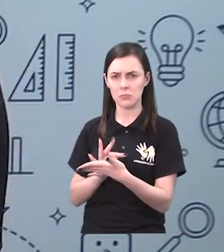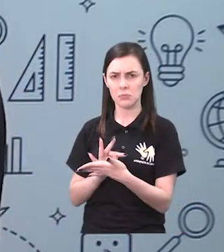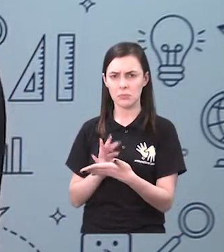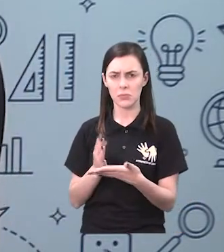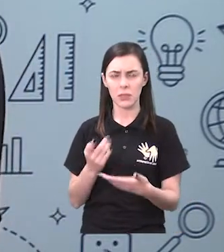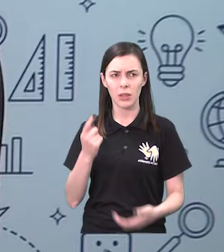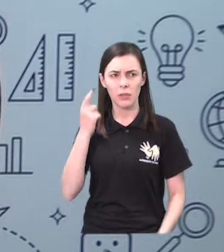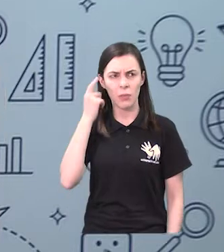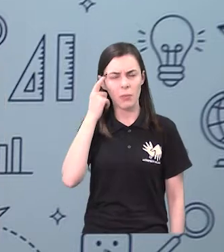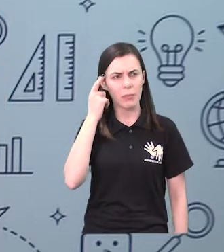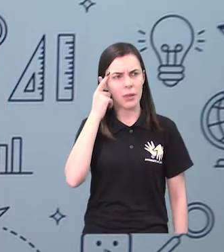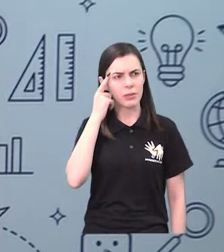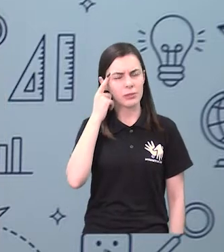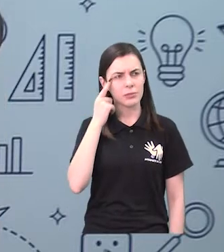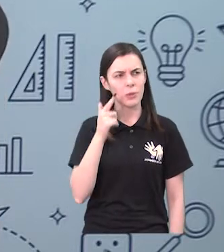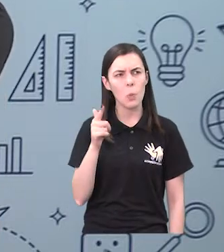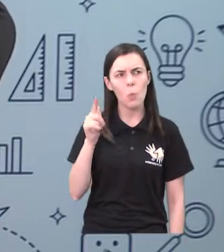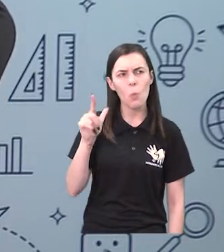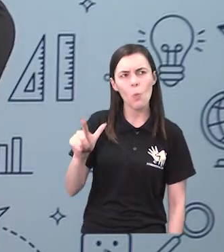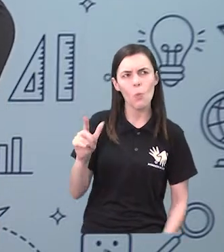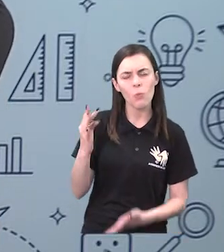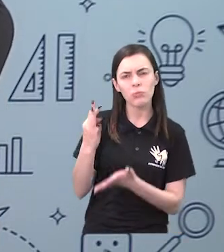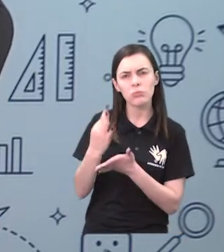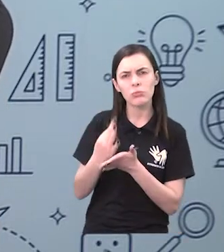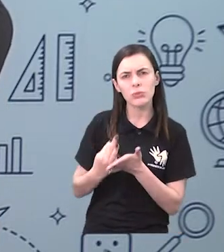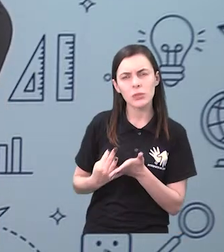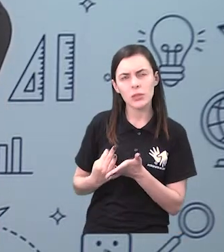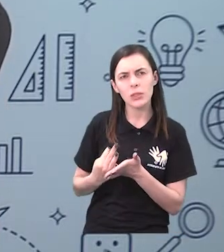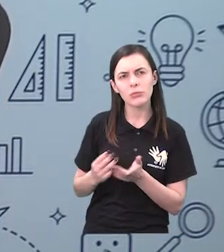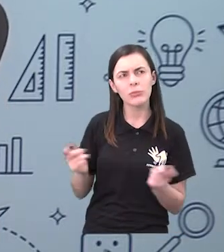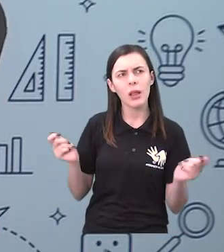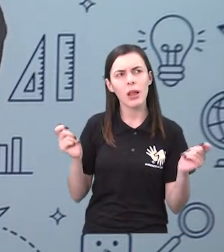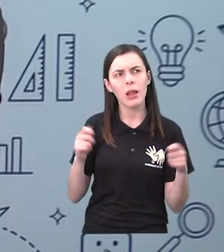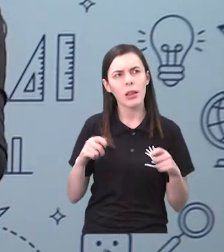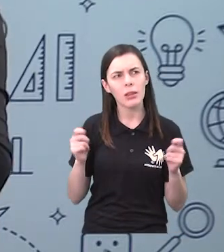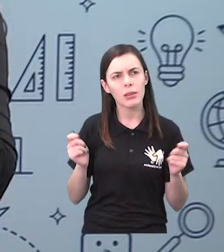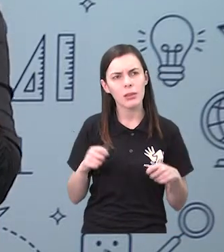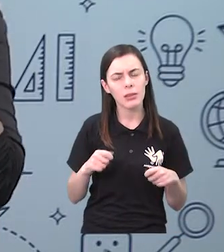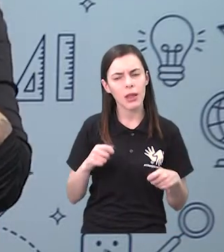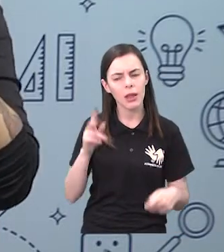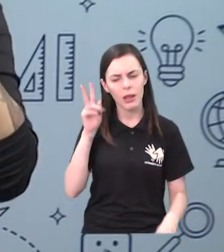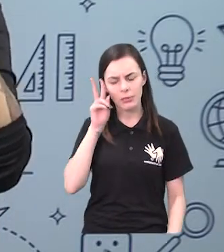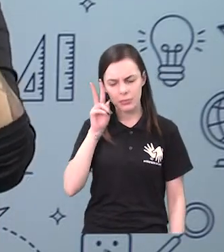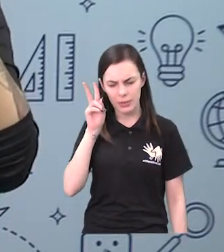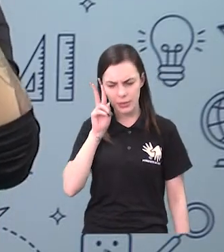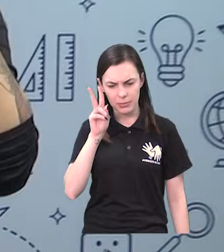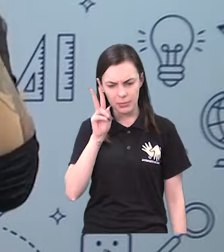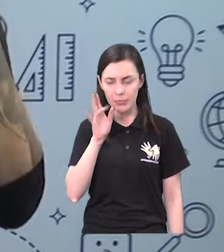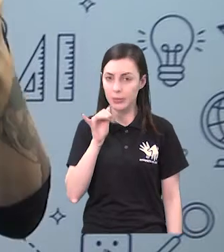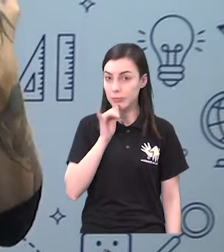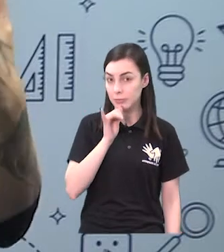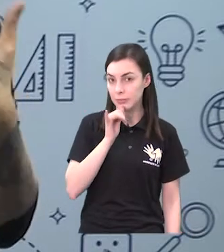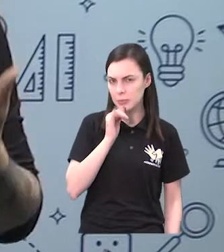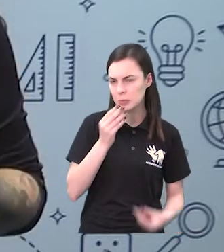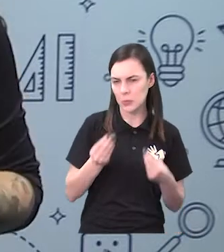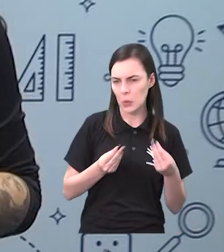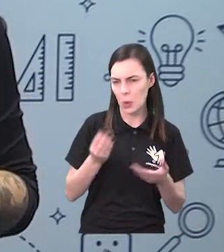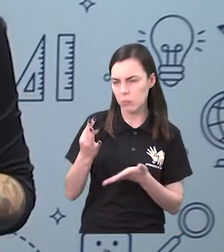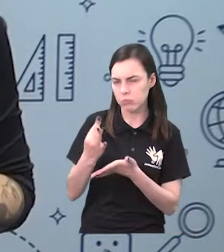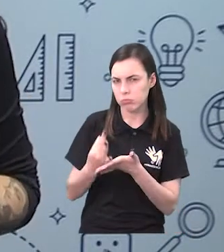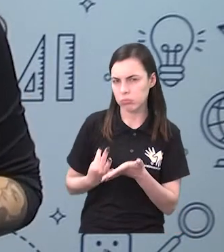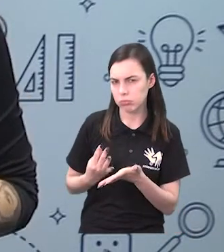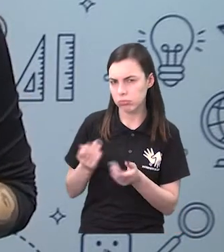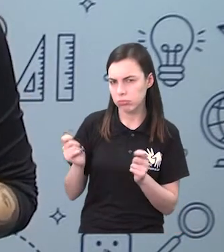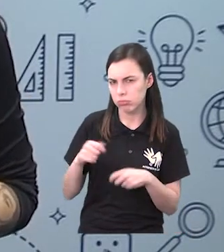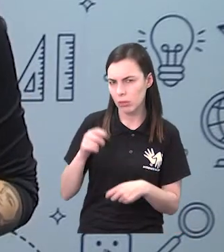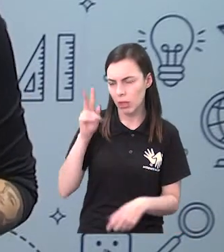pensar em que outro texto eu consigo me lembrar naquele momento de